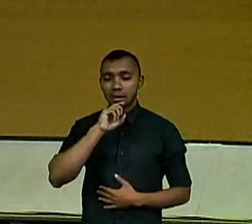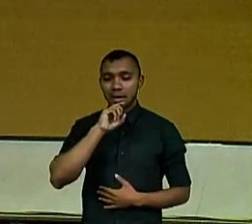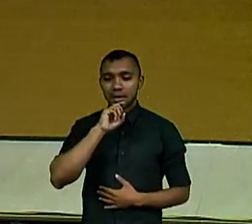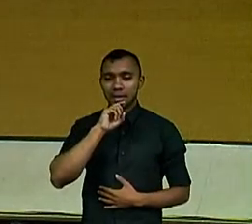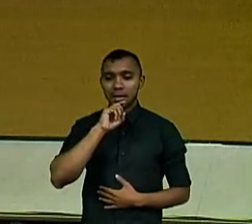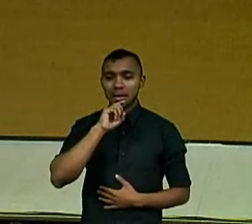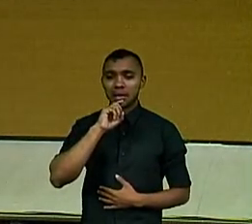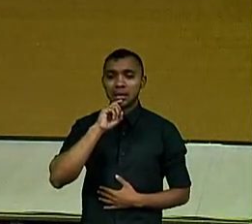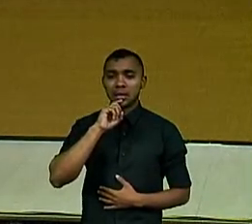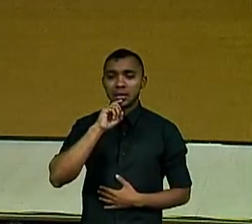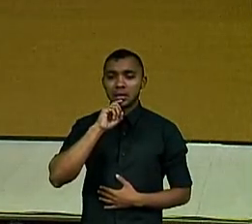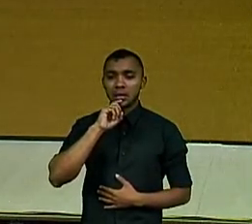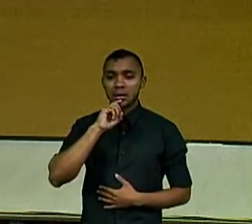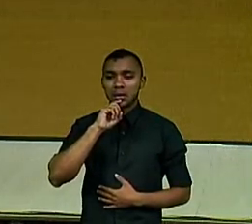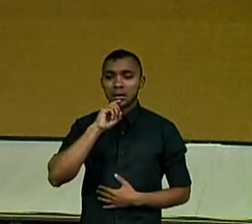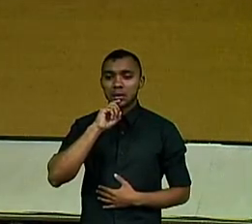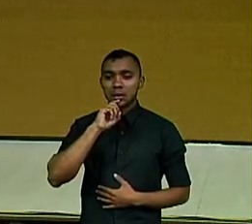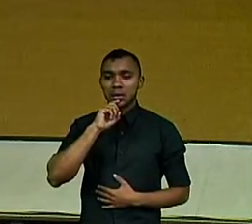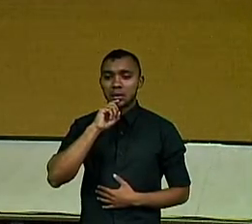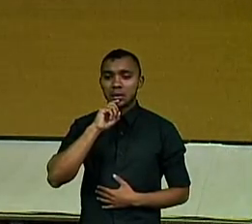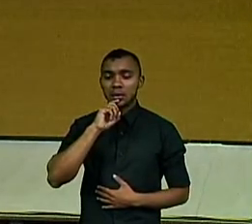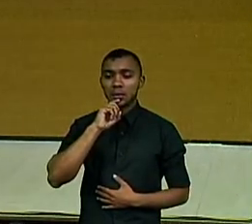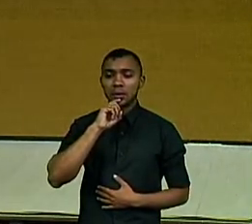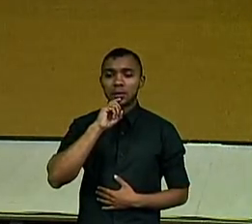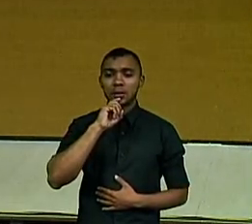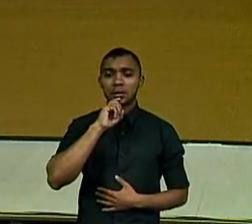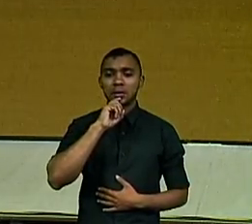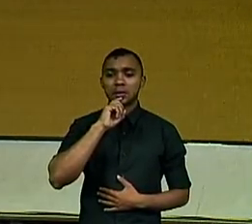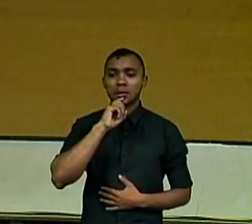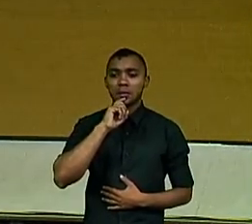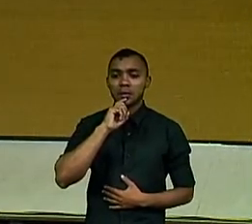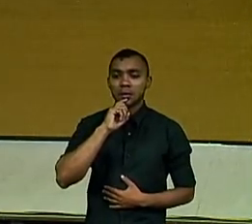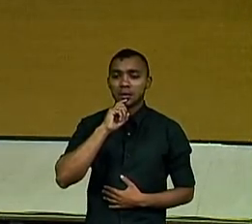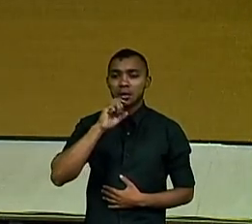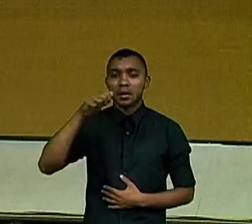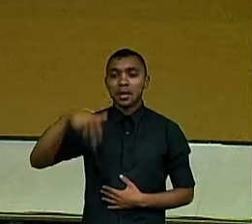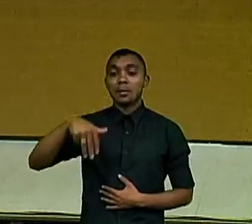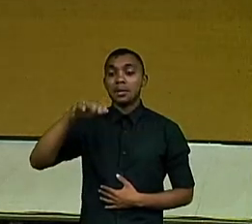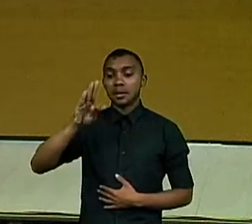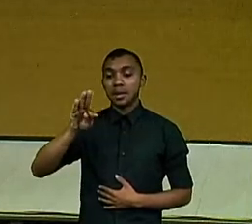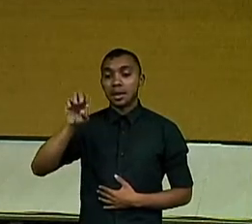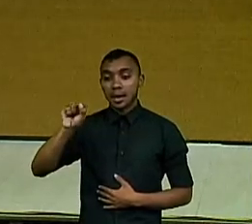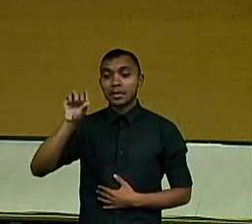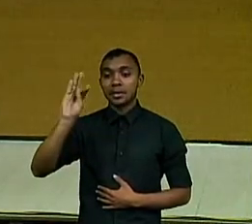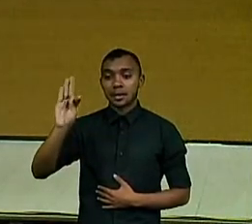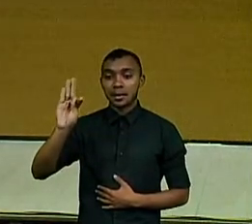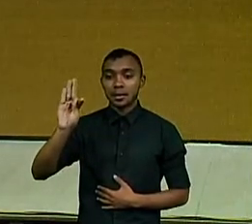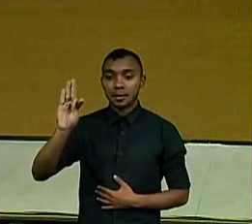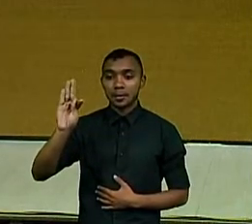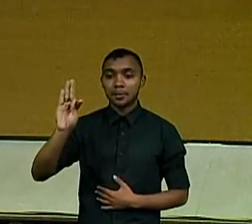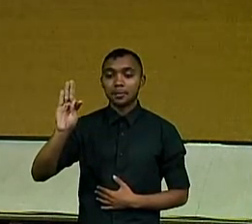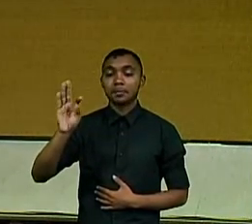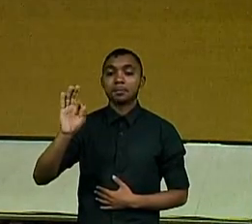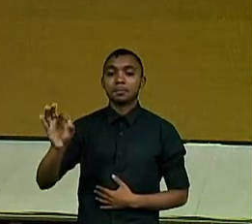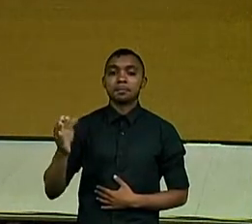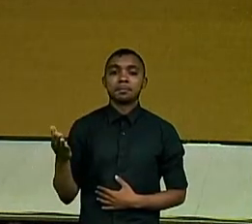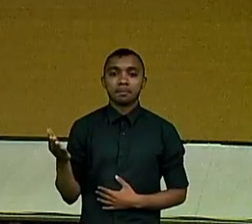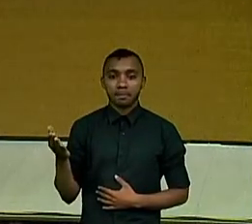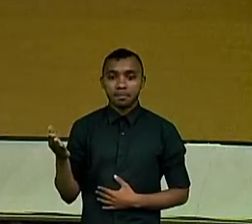trabalhadores sem terra tá esses movimentos eles não existem só por balbúrdia ou